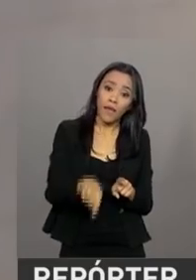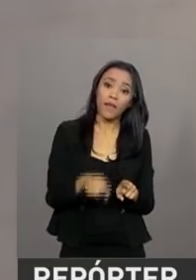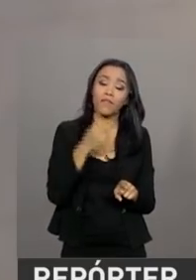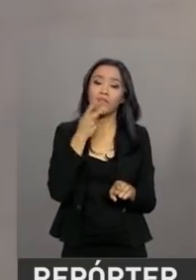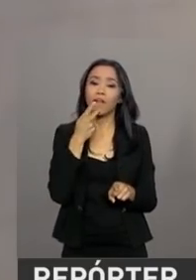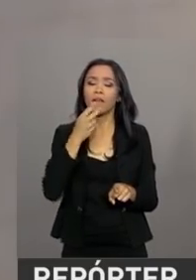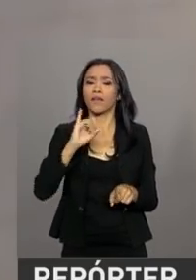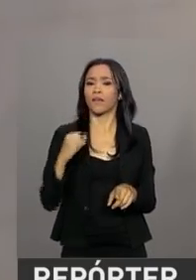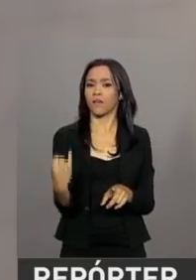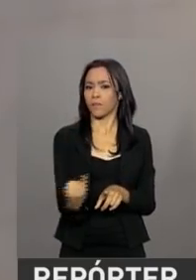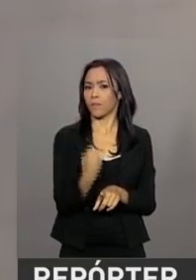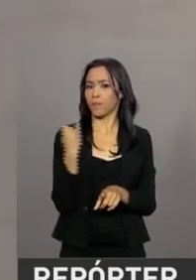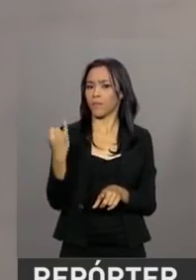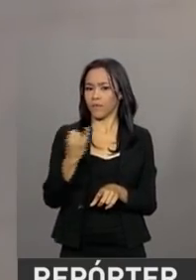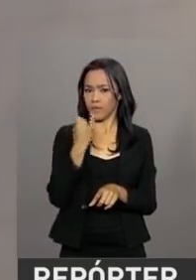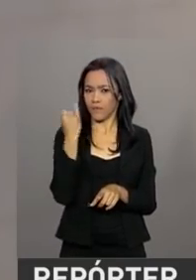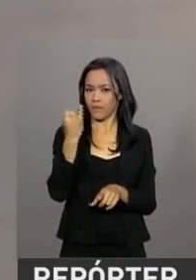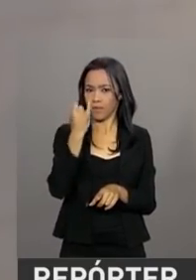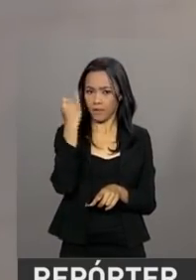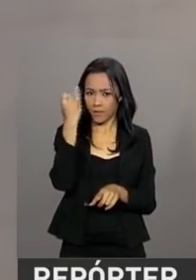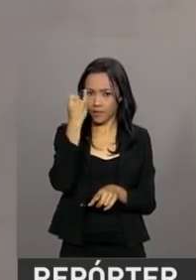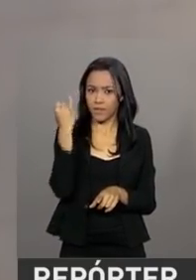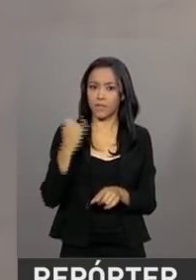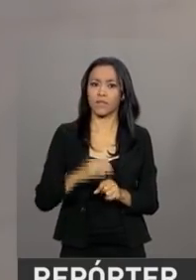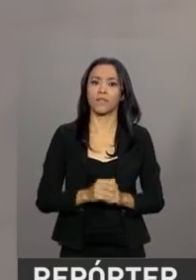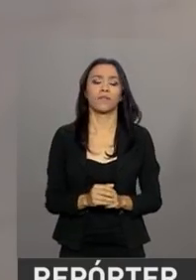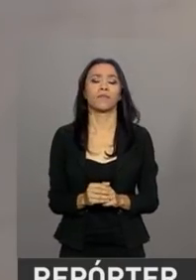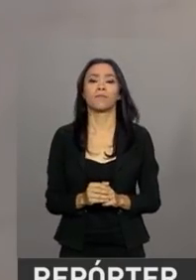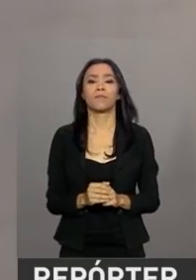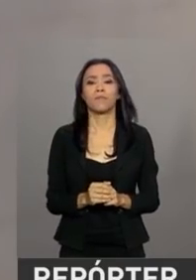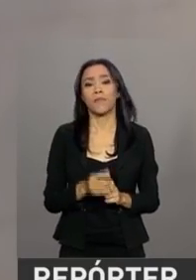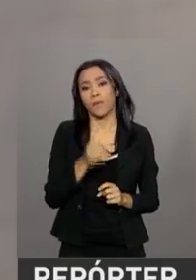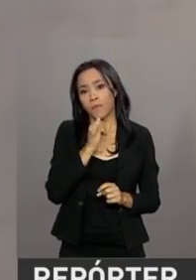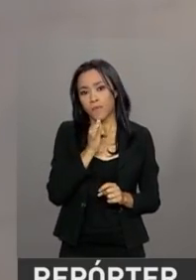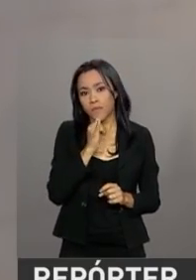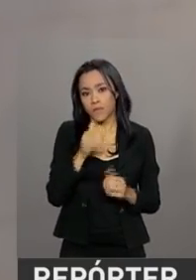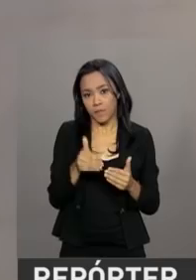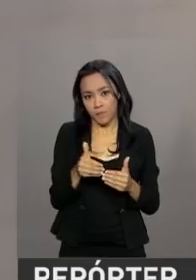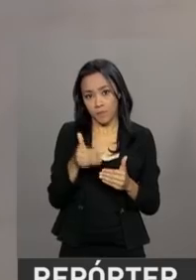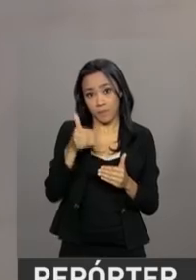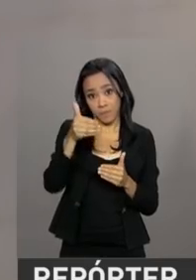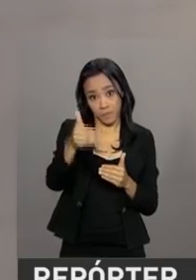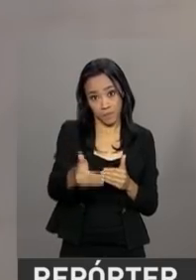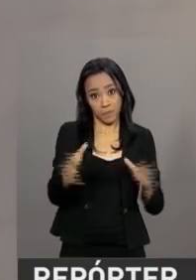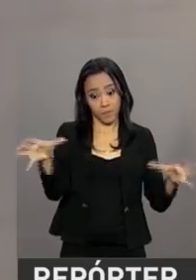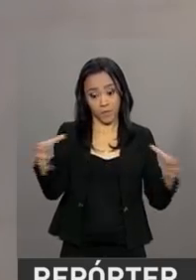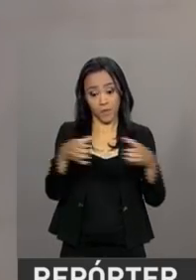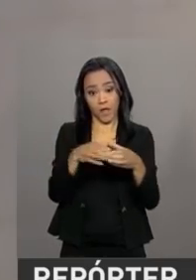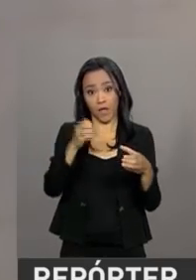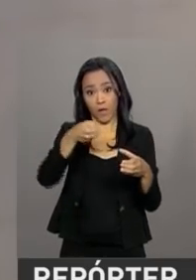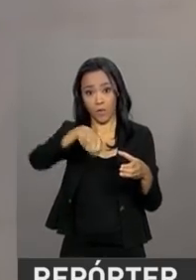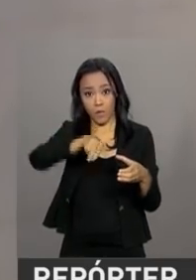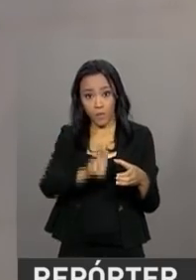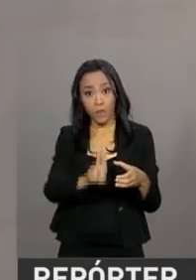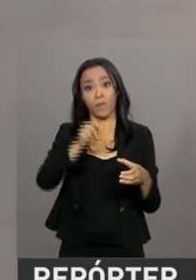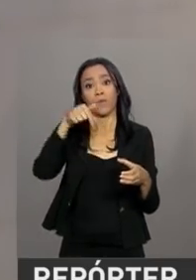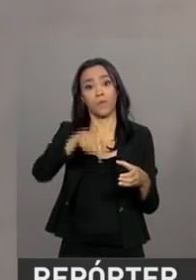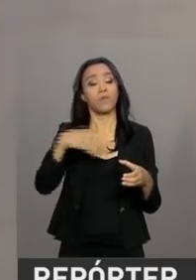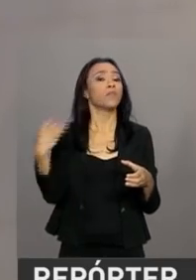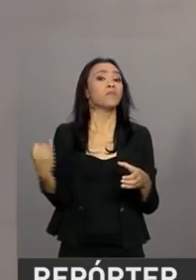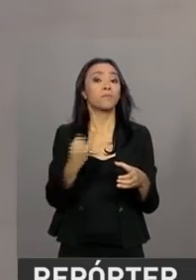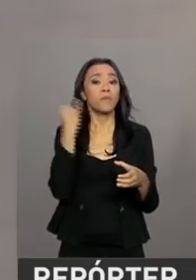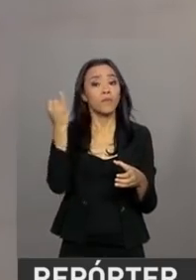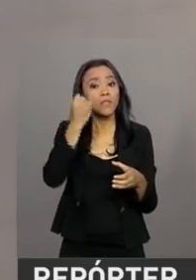importância do engenheiro Guterres como próximo secretário Geral das Nações Unidas e a importância que